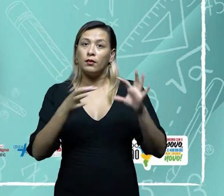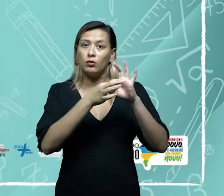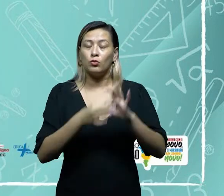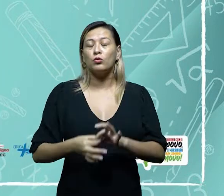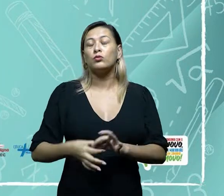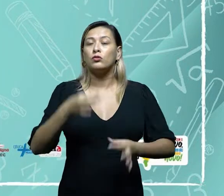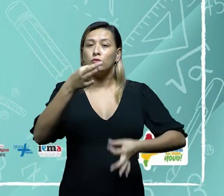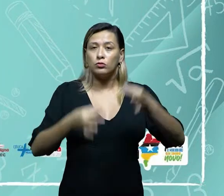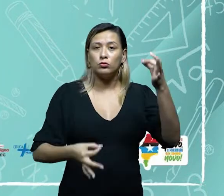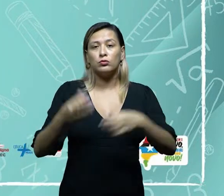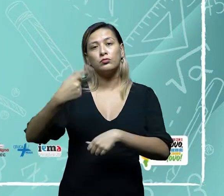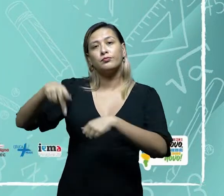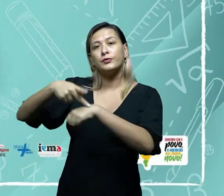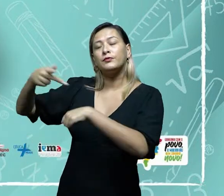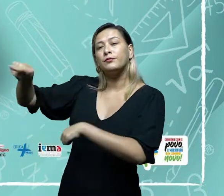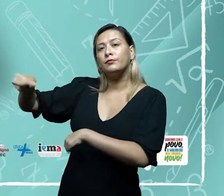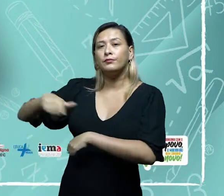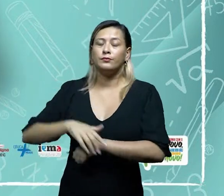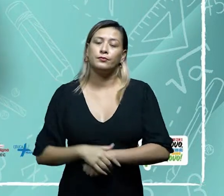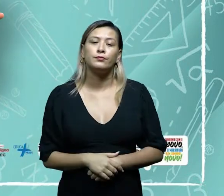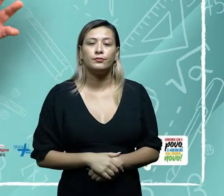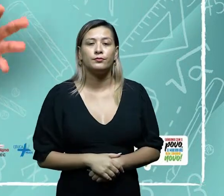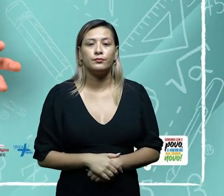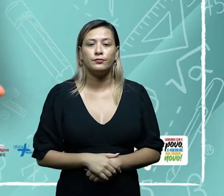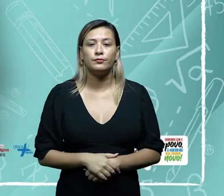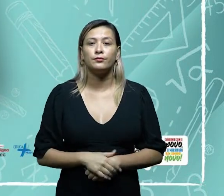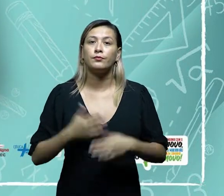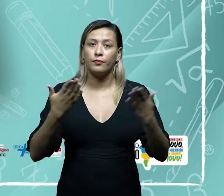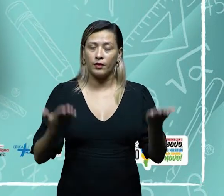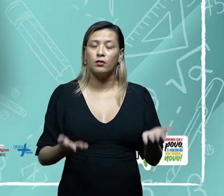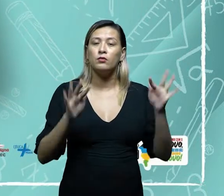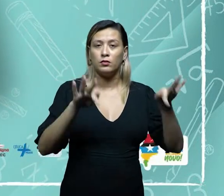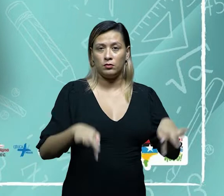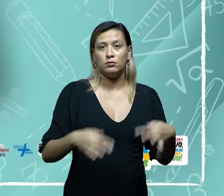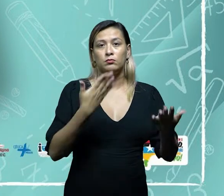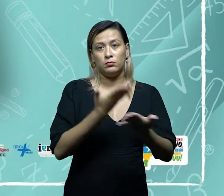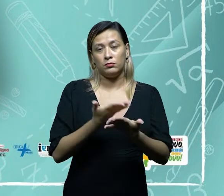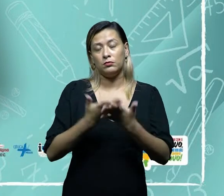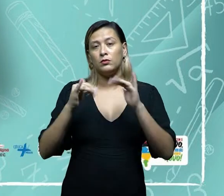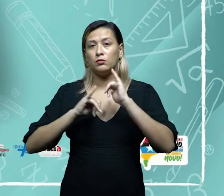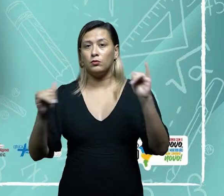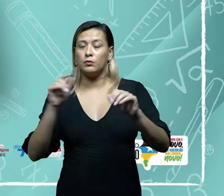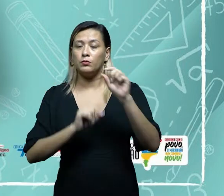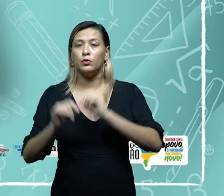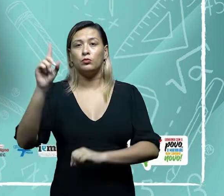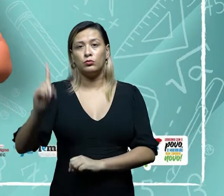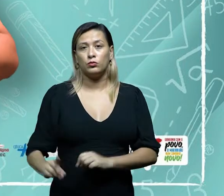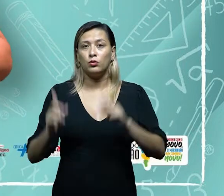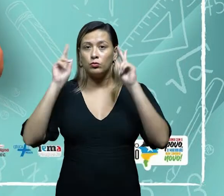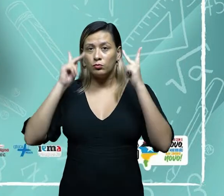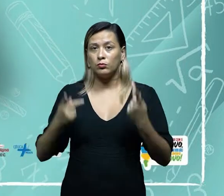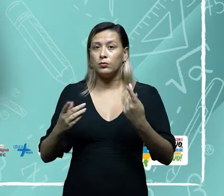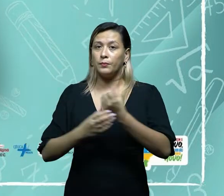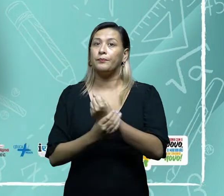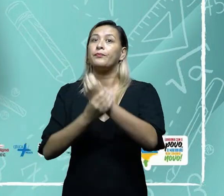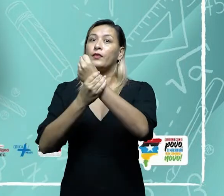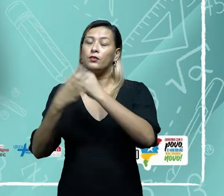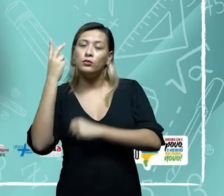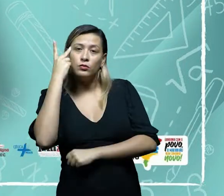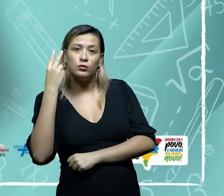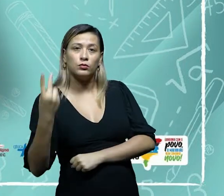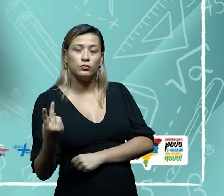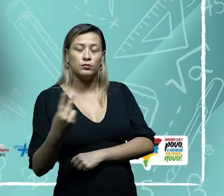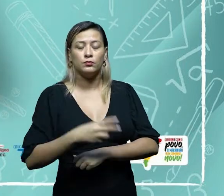jurídico internacional, tá bom? Então, a gente termina a nossa aula dizendo que os direitos humanos, eles são garantias